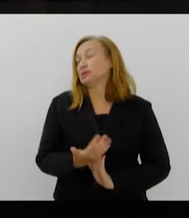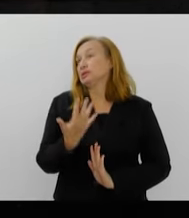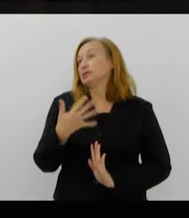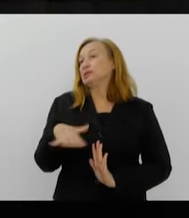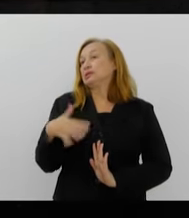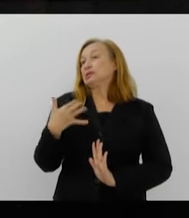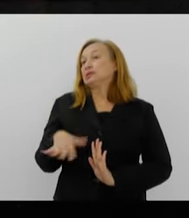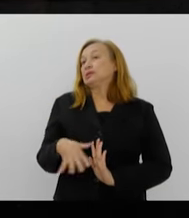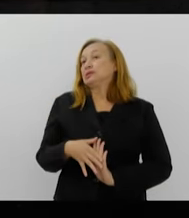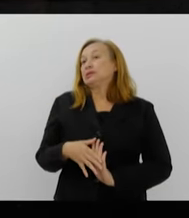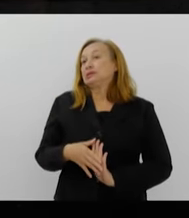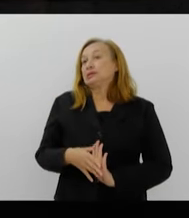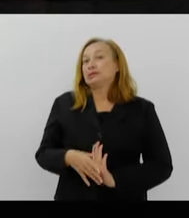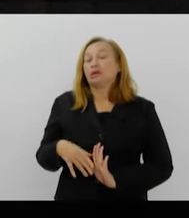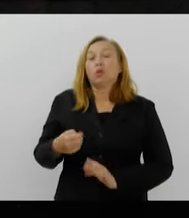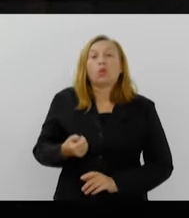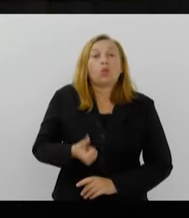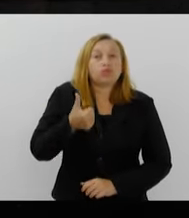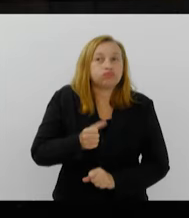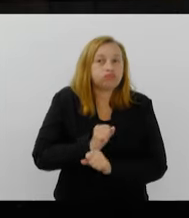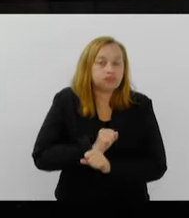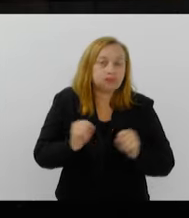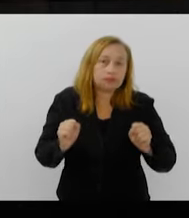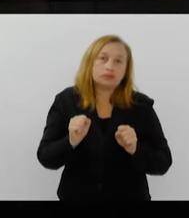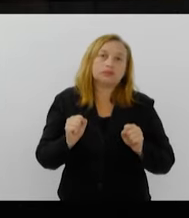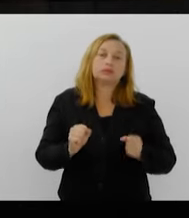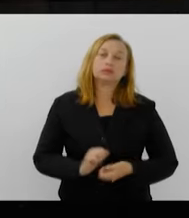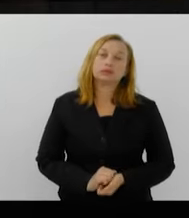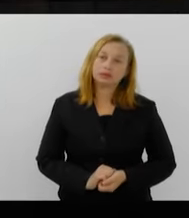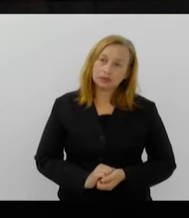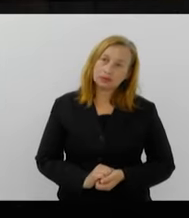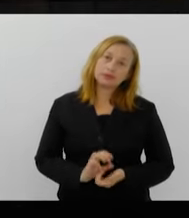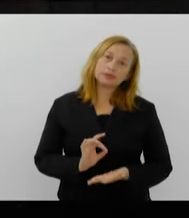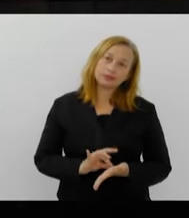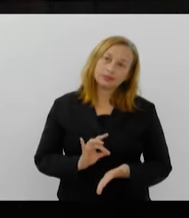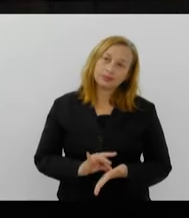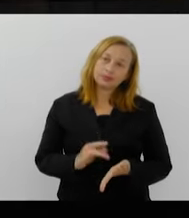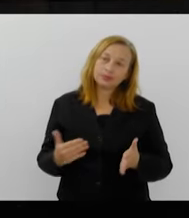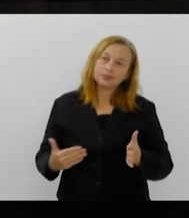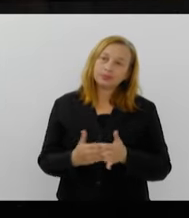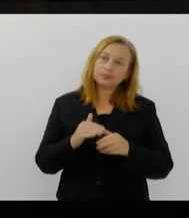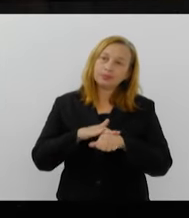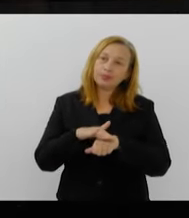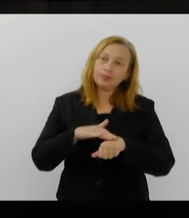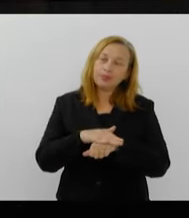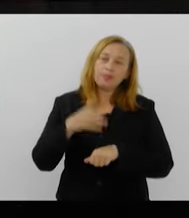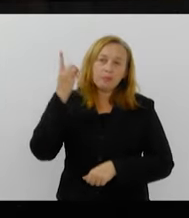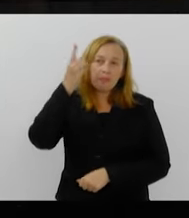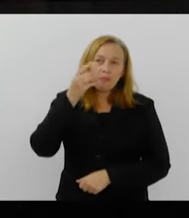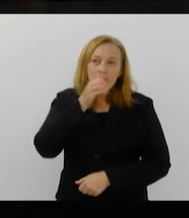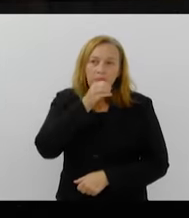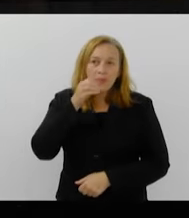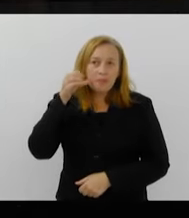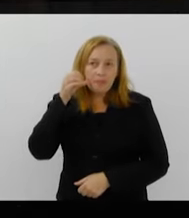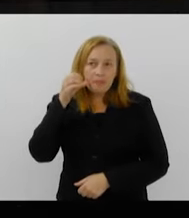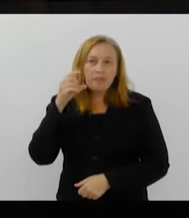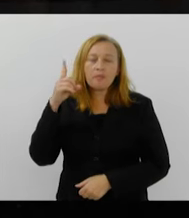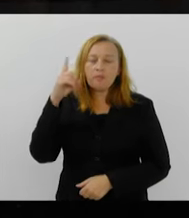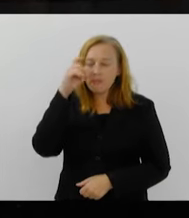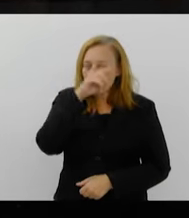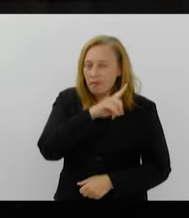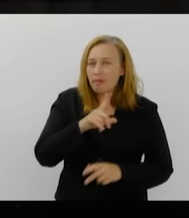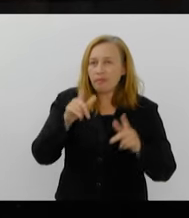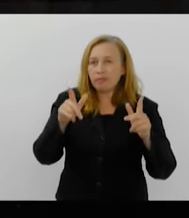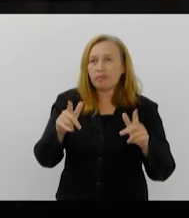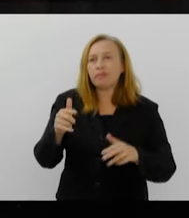se chama missão quase impossível. Essa que é a verdade. Até eu conversava agora com a deputada Célia, que está com a mesma dificuldade que